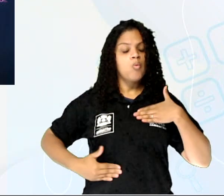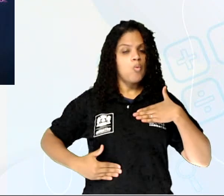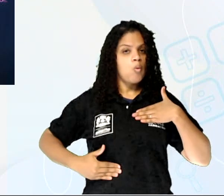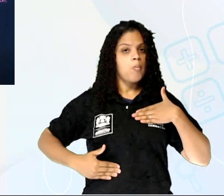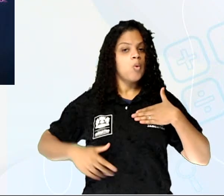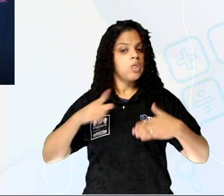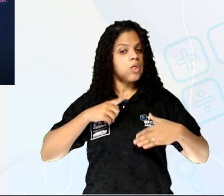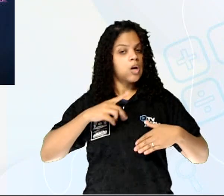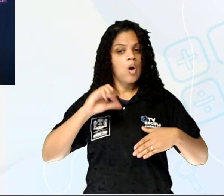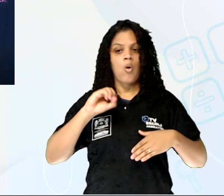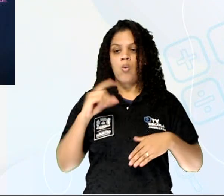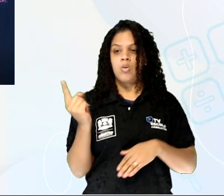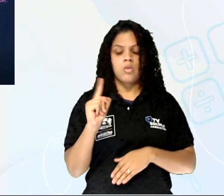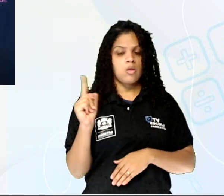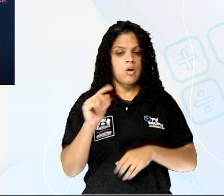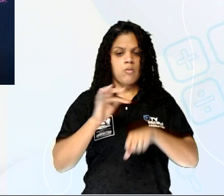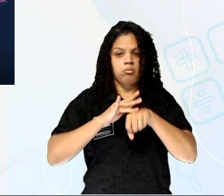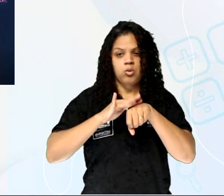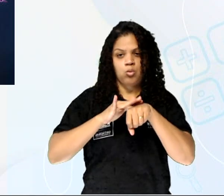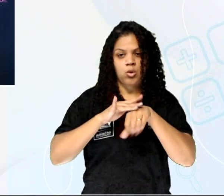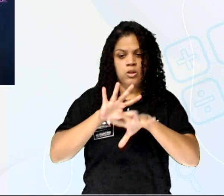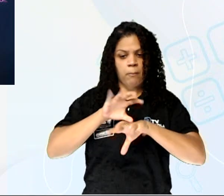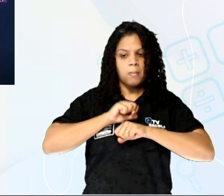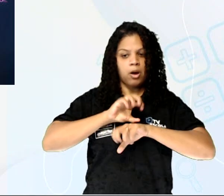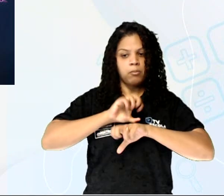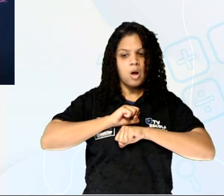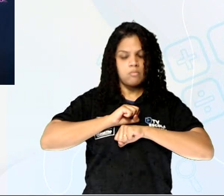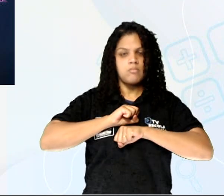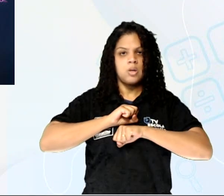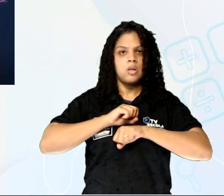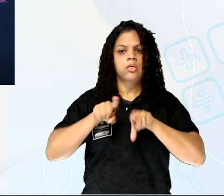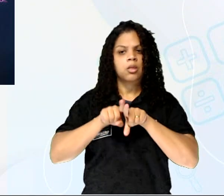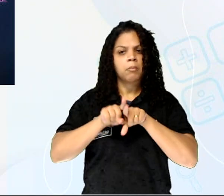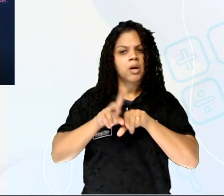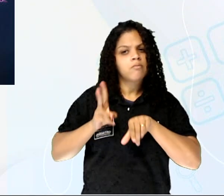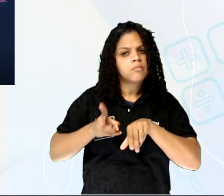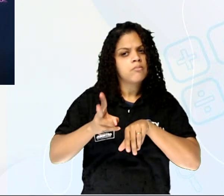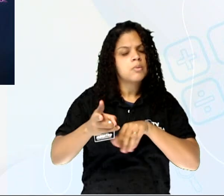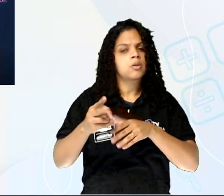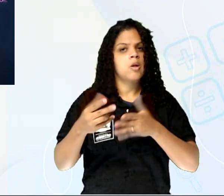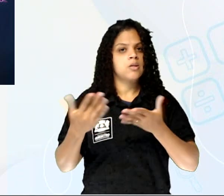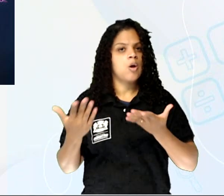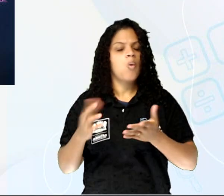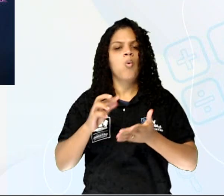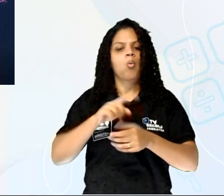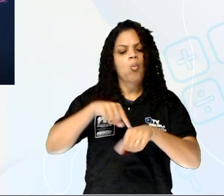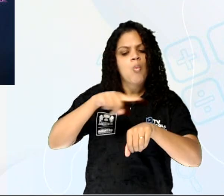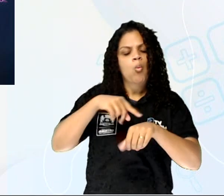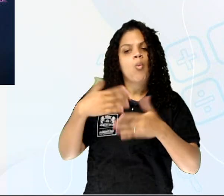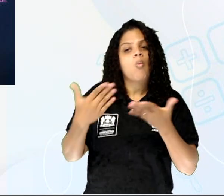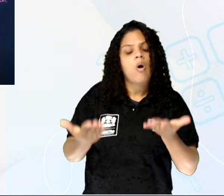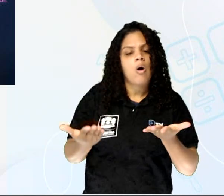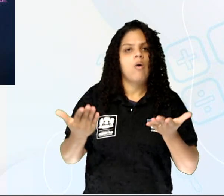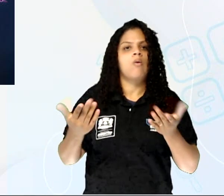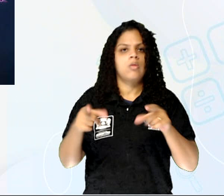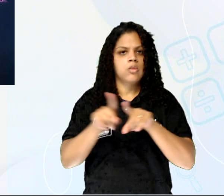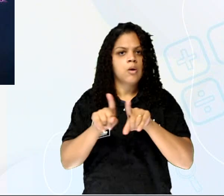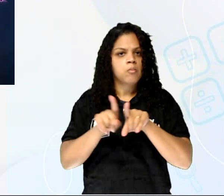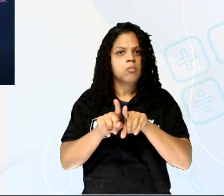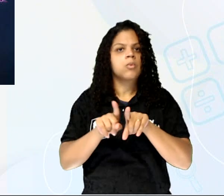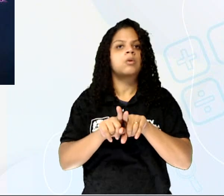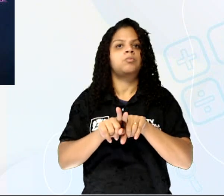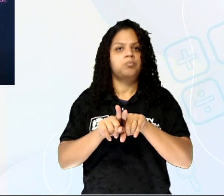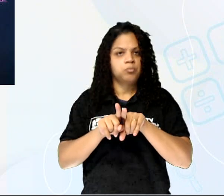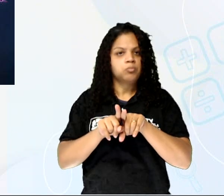doença, ou mesmo a duração dela. O sistema imune é capaz de diferenciar as células do próprio corpo